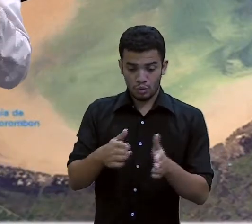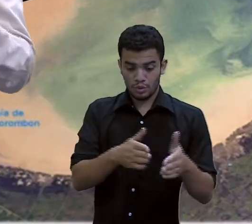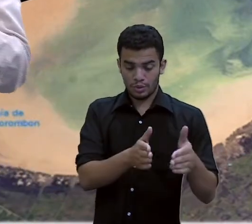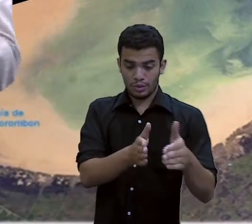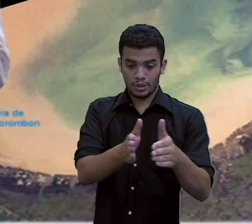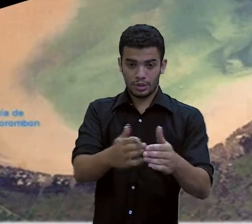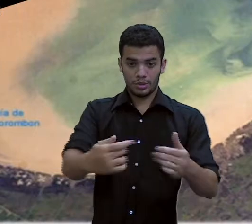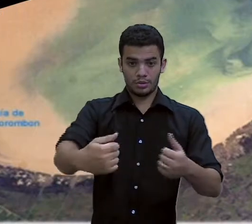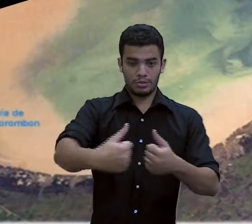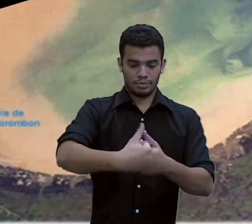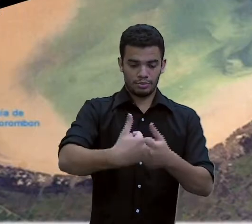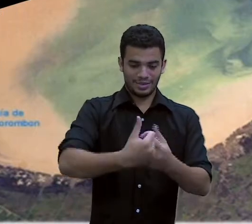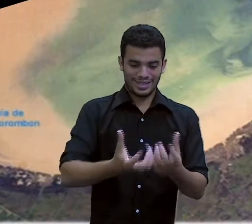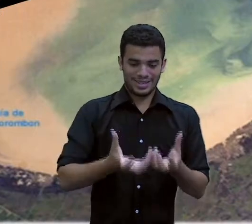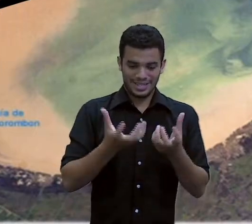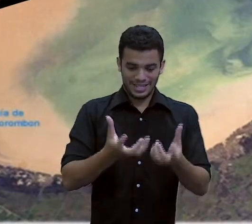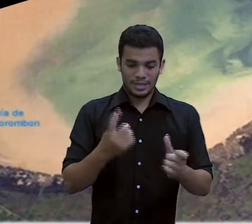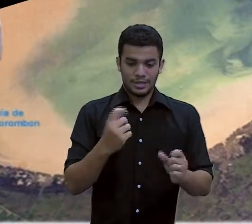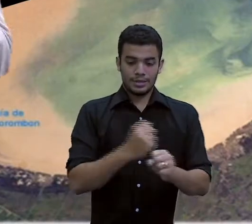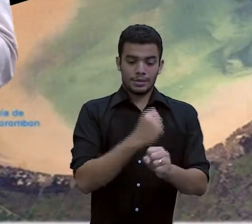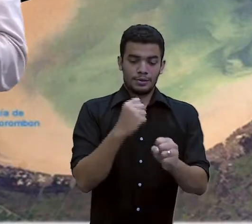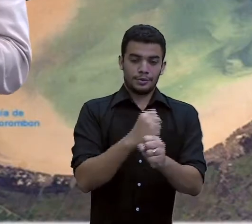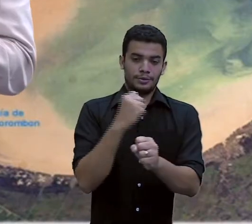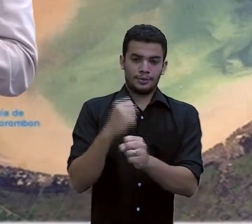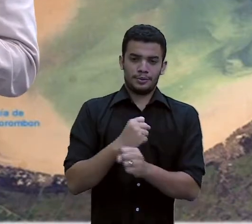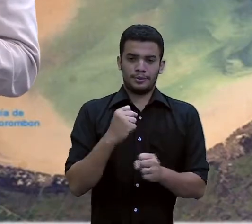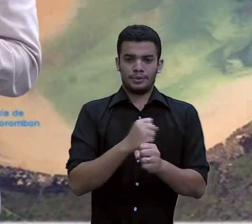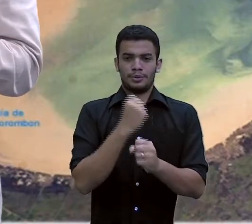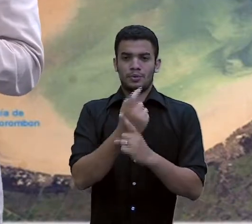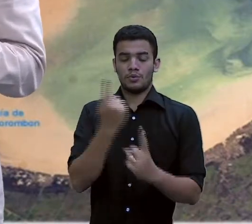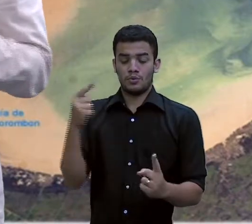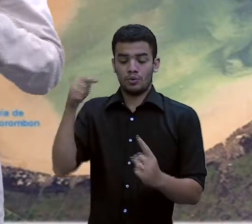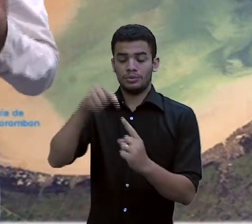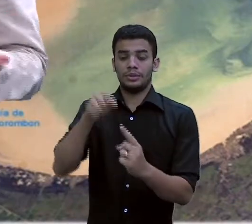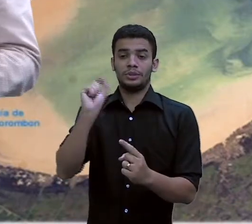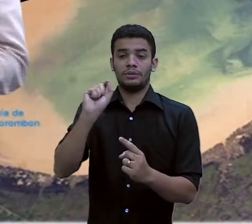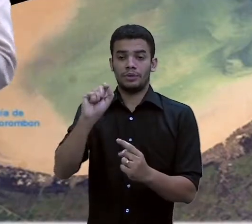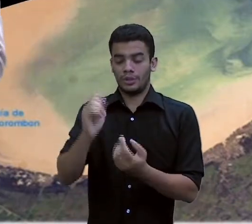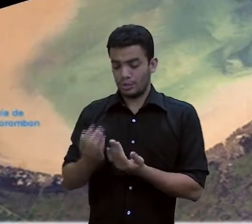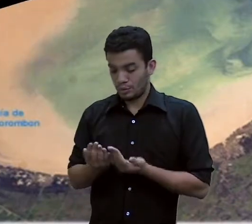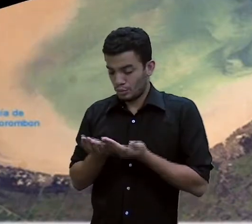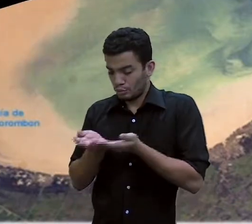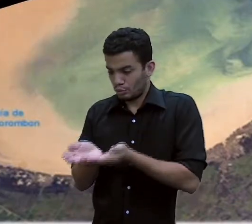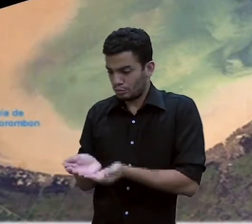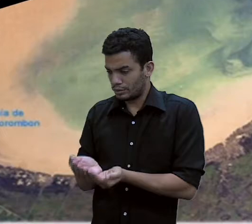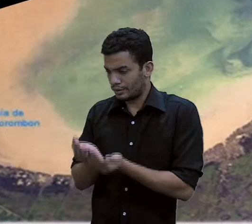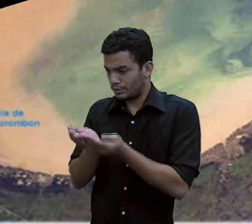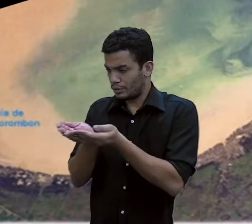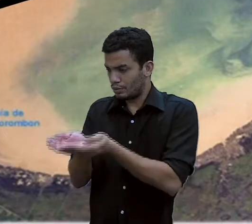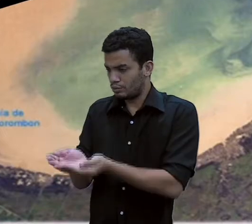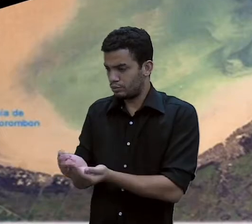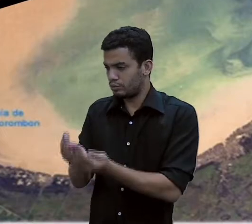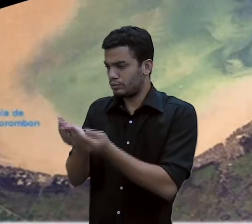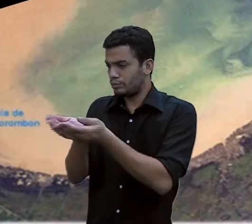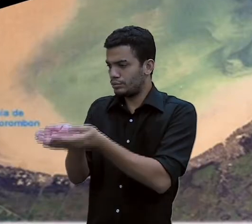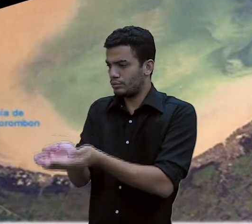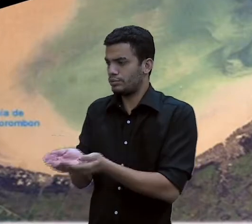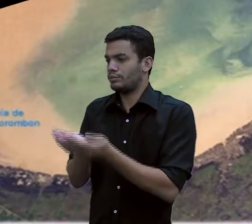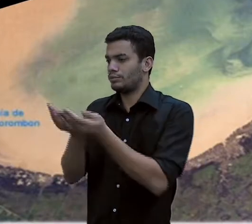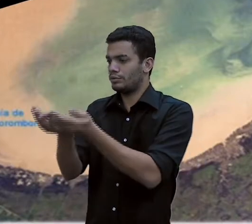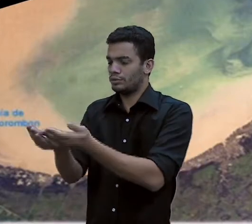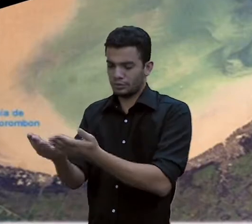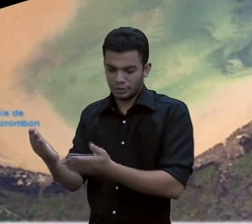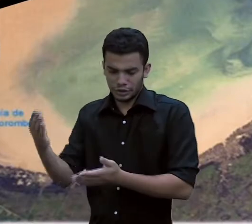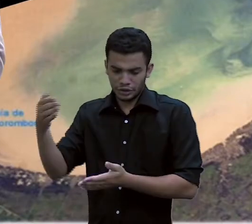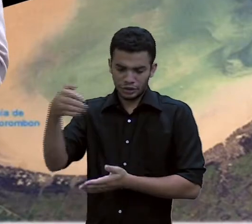em 1679, para que os navios pudessem ancorar e ali fazer as trocas